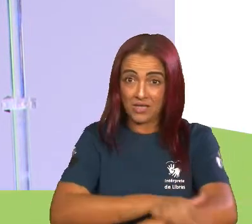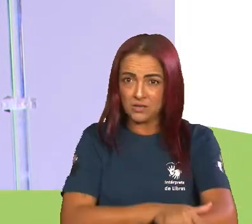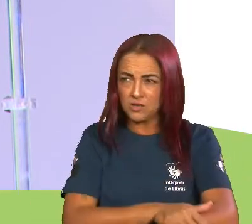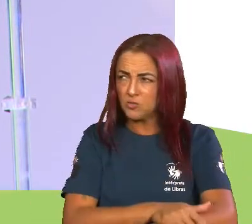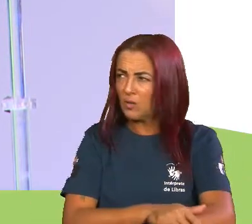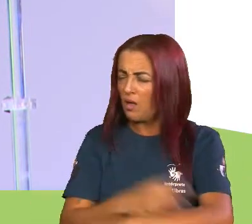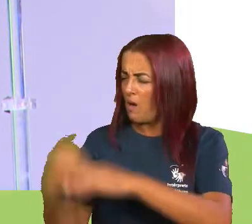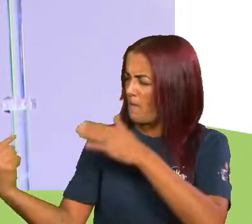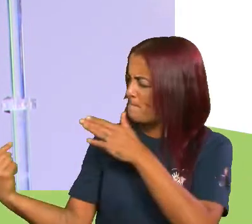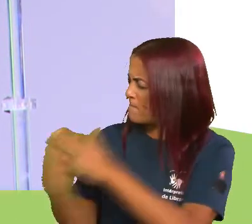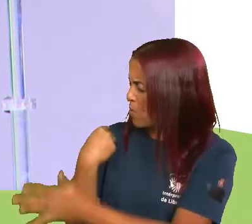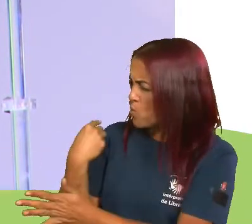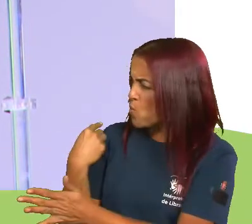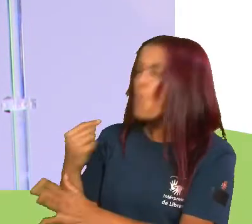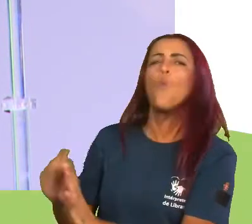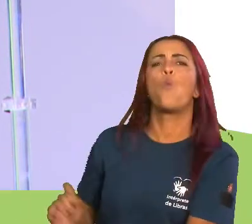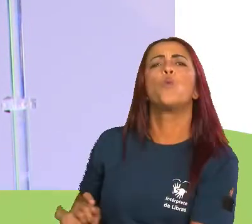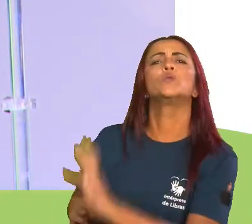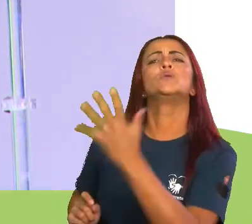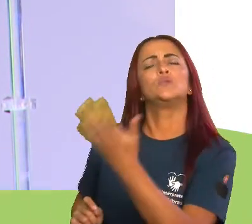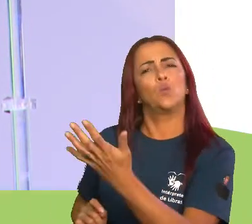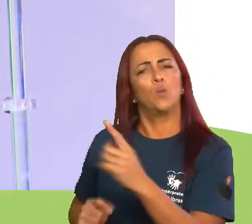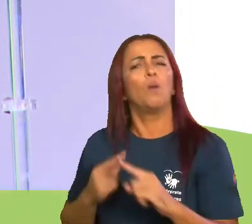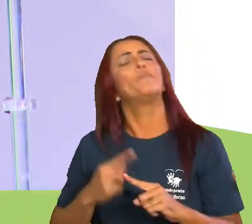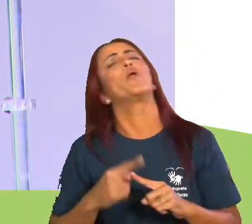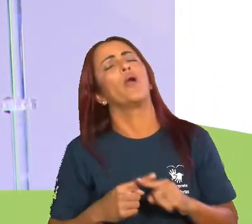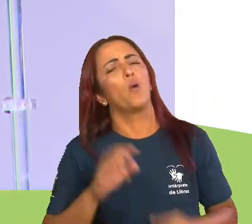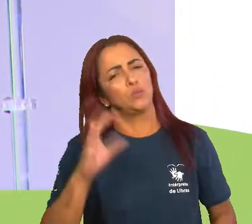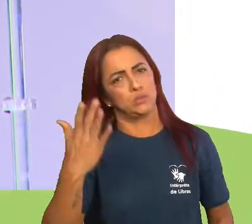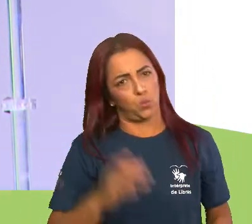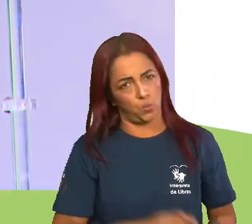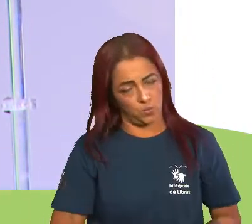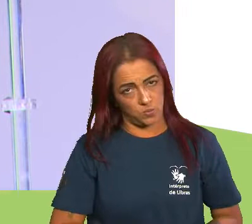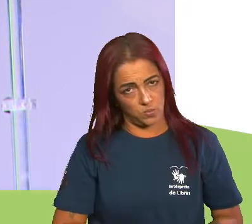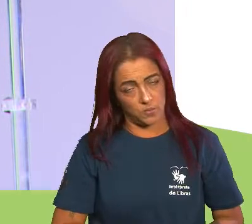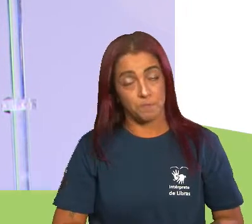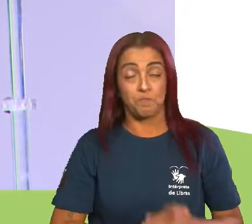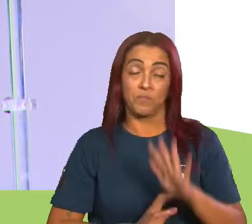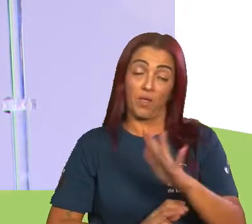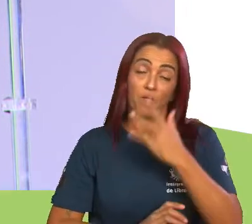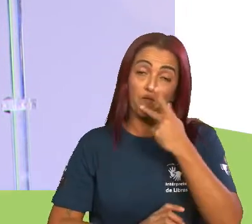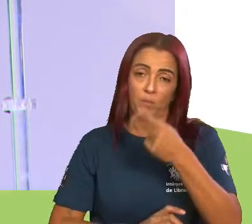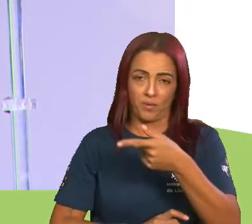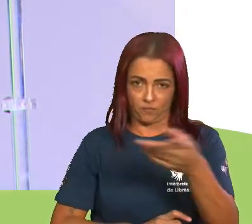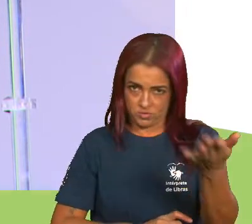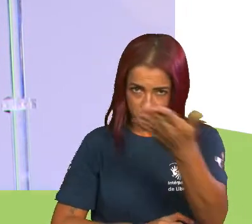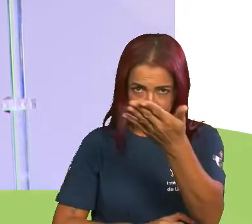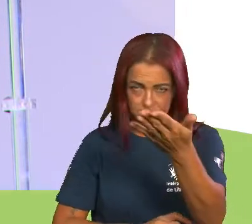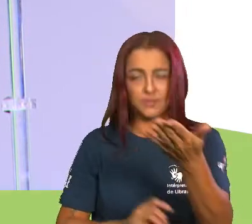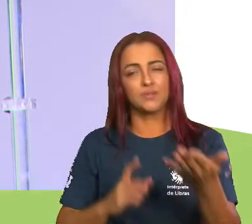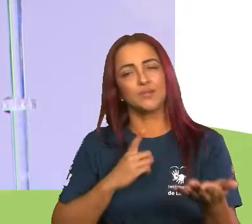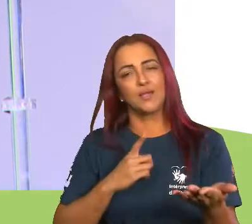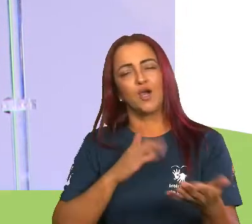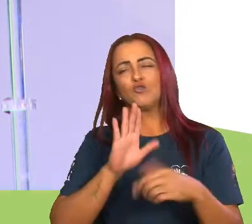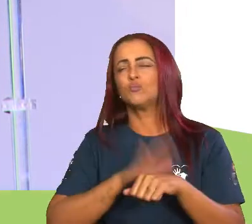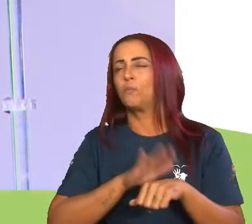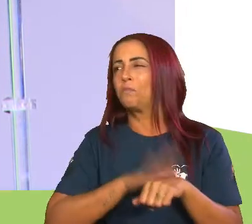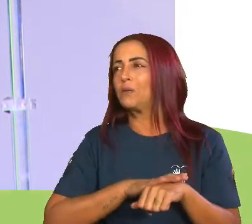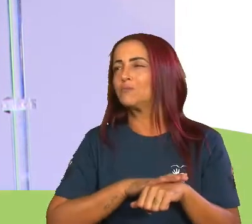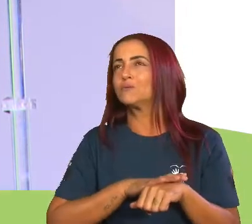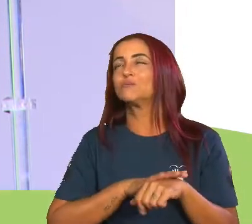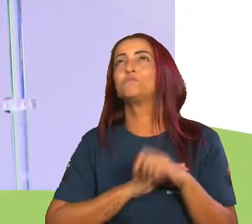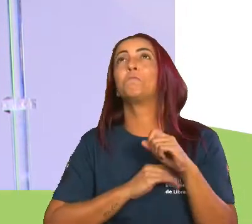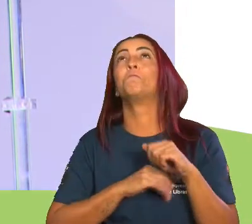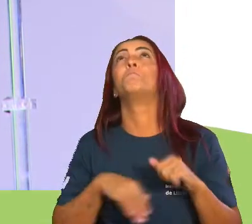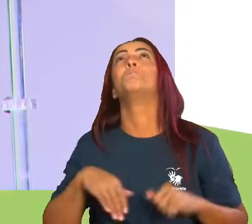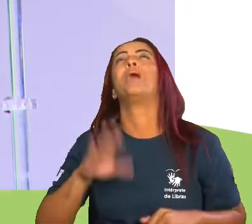dia o que tinha acontecido e por que aconteceu. Eu diria para vocês que foi um dos momentos mais